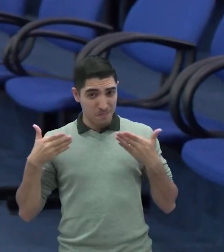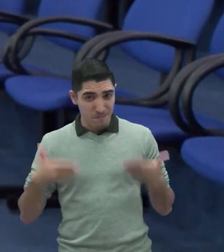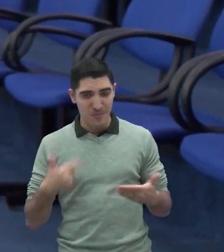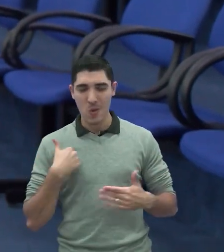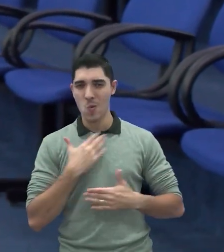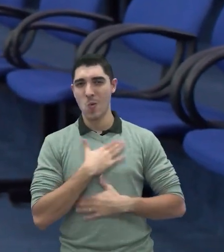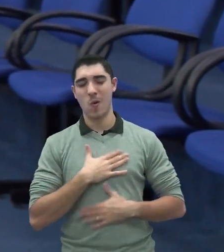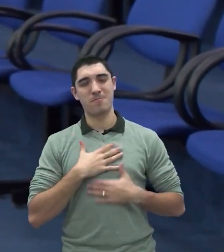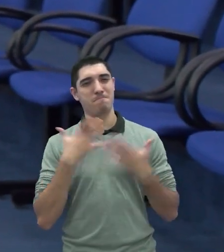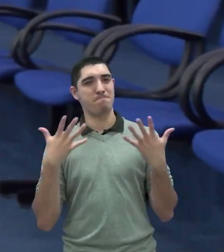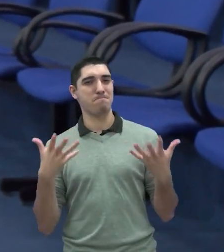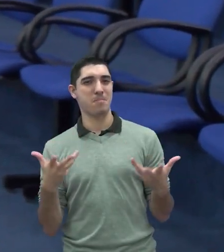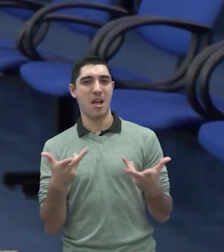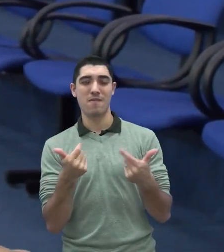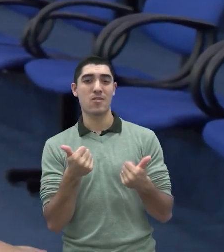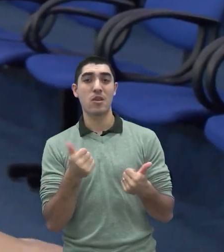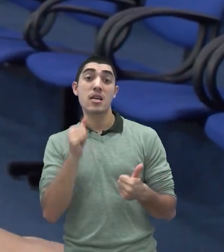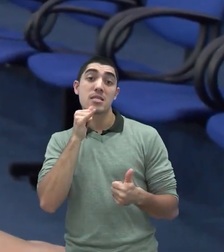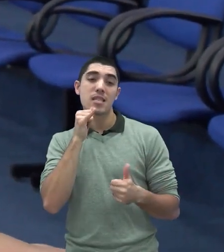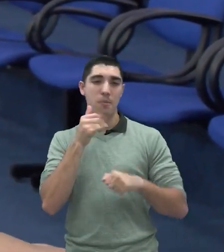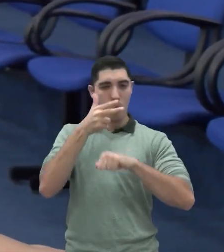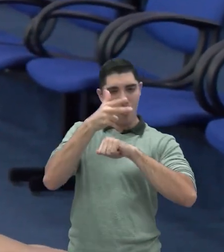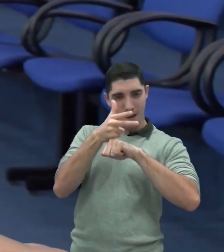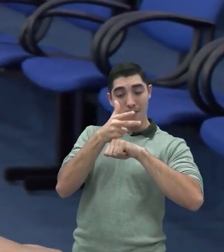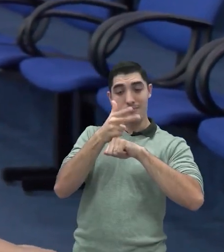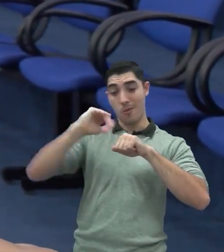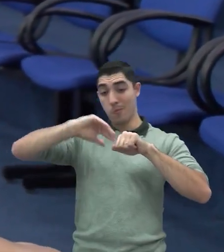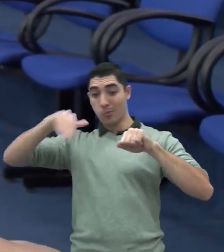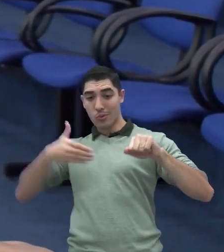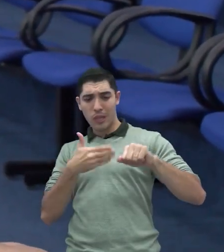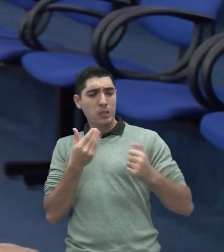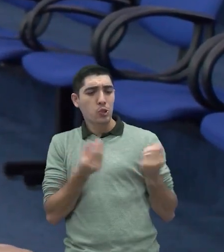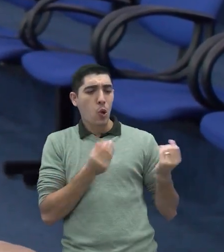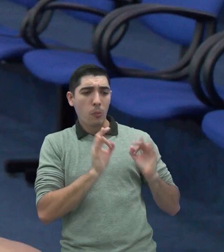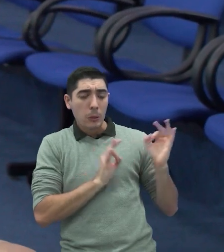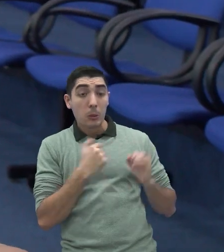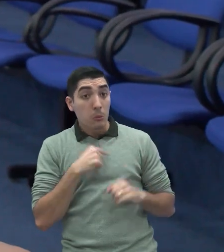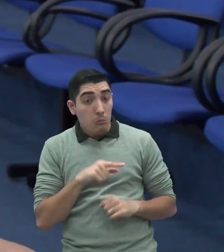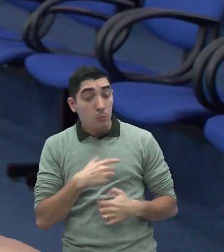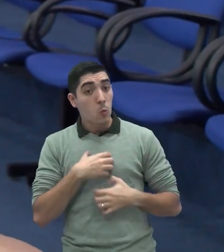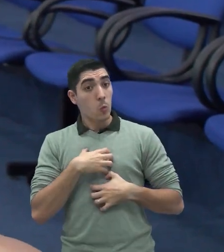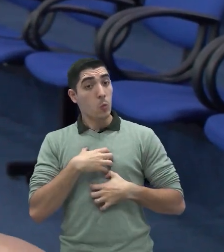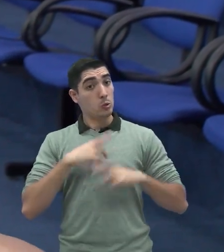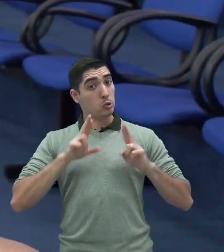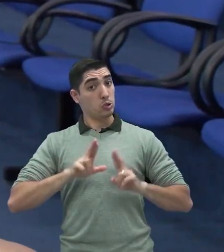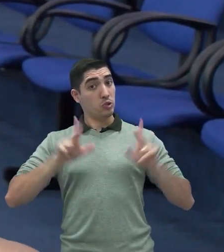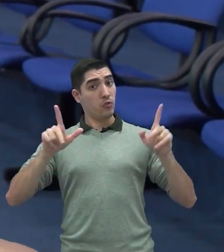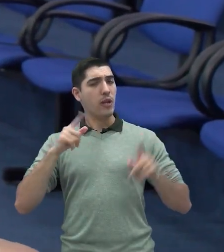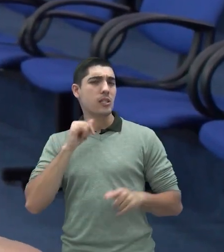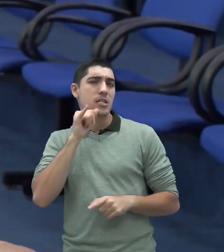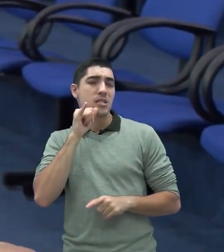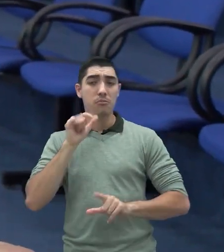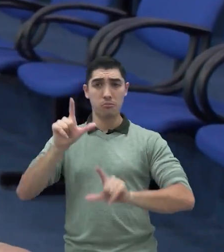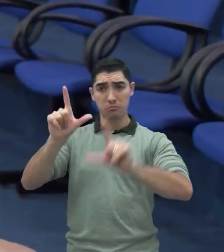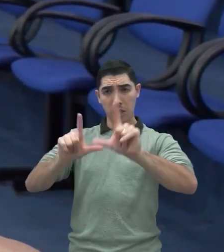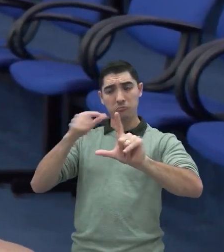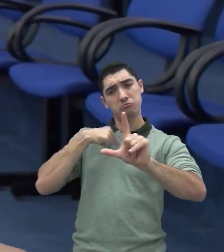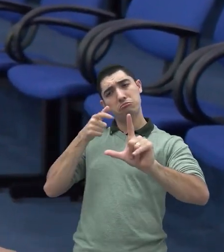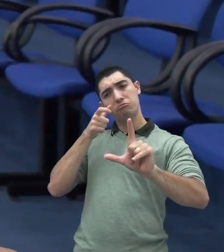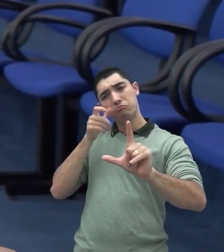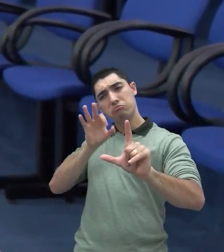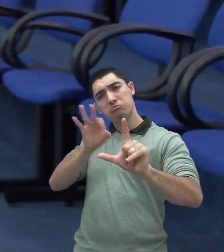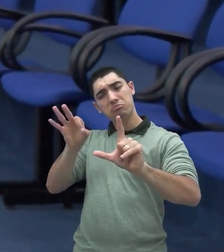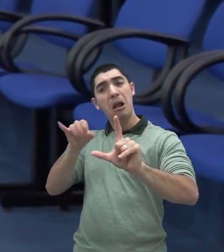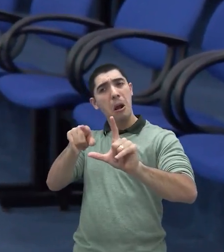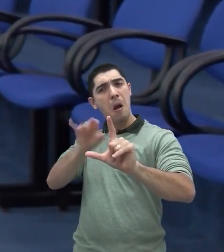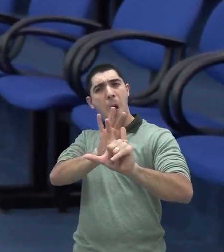muito incrível de estar aqui, ver por trás das câmeras isso tudo. Eu achei bem diferente, porque, por exemplo, a gente